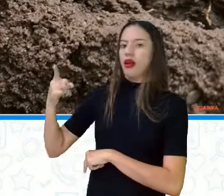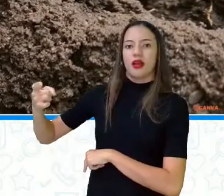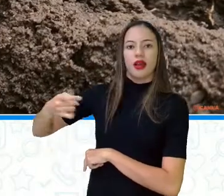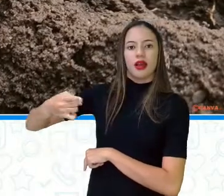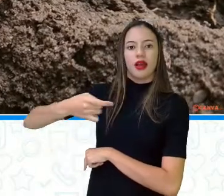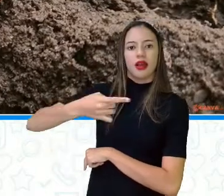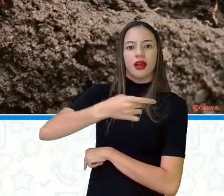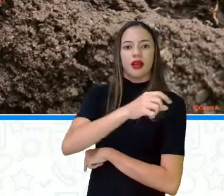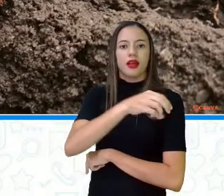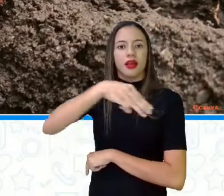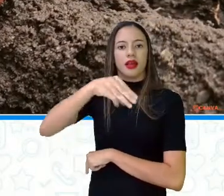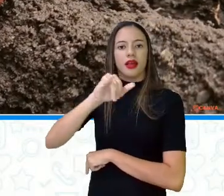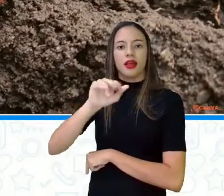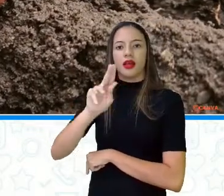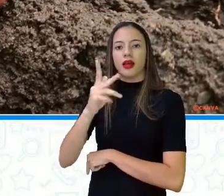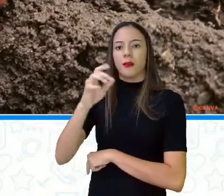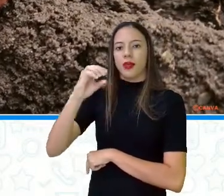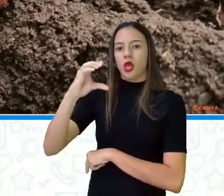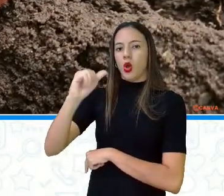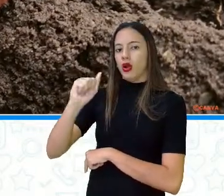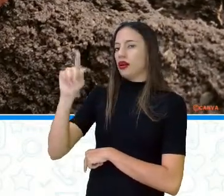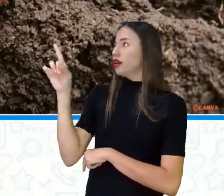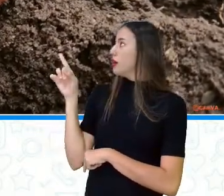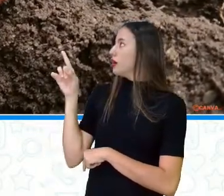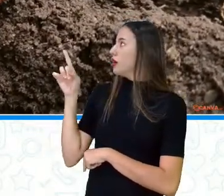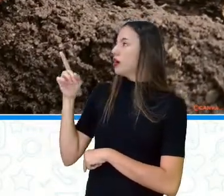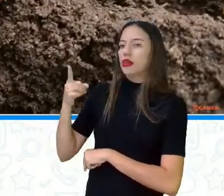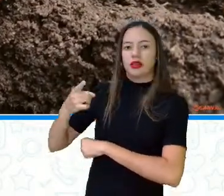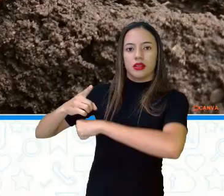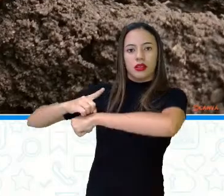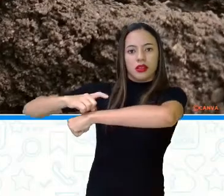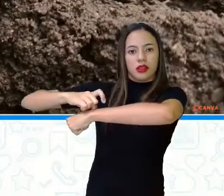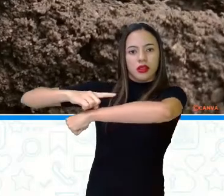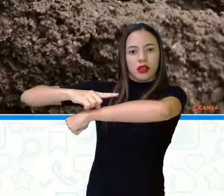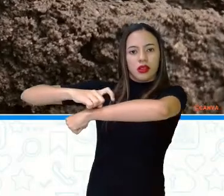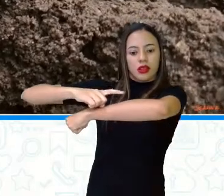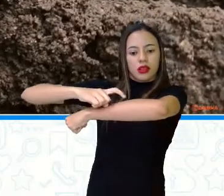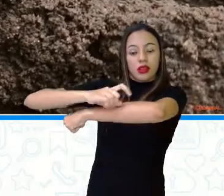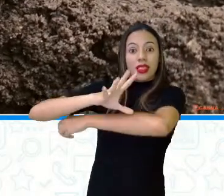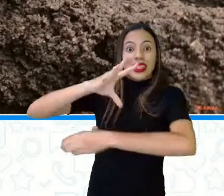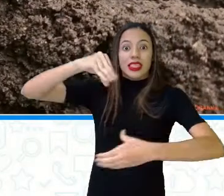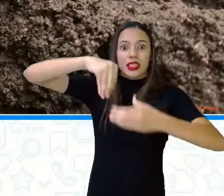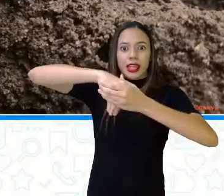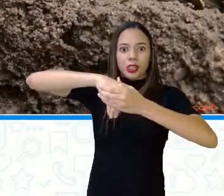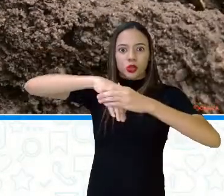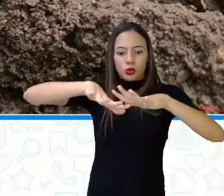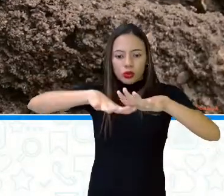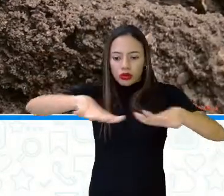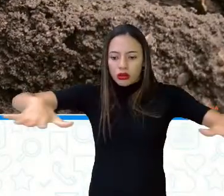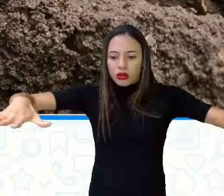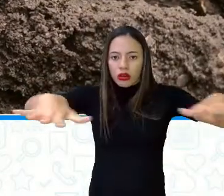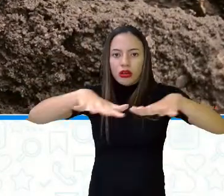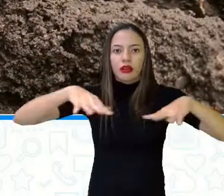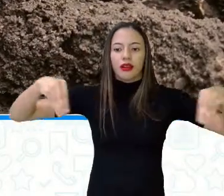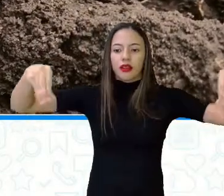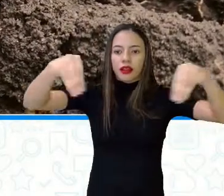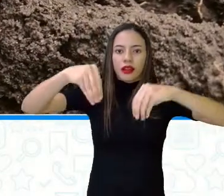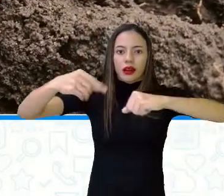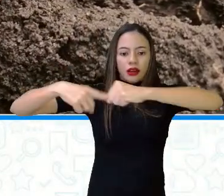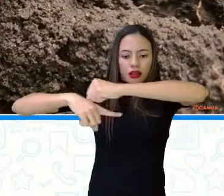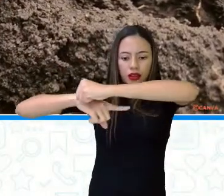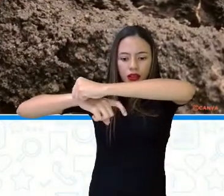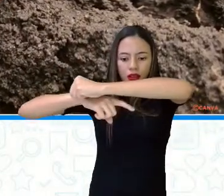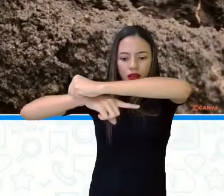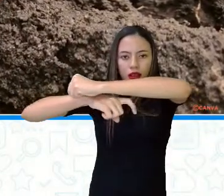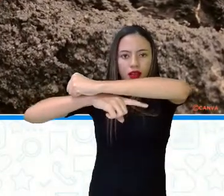é, elas, quando estão circulando por dentro do solo, elas criam ali como